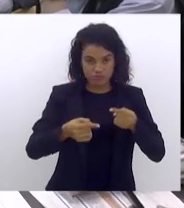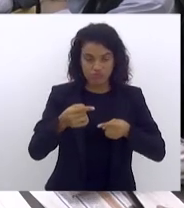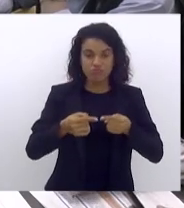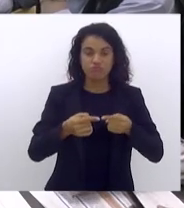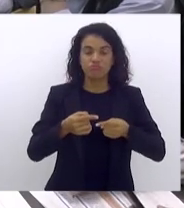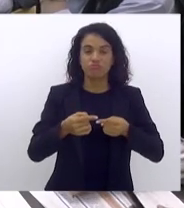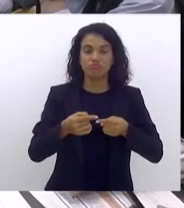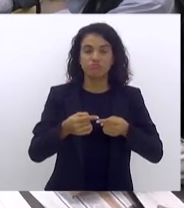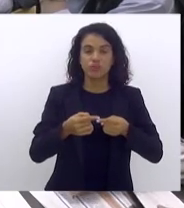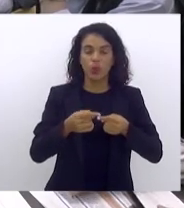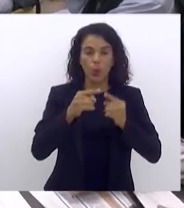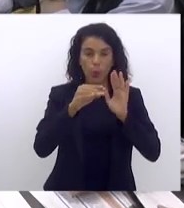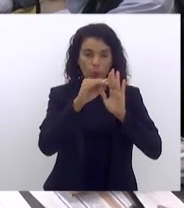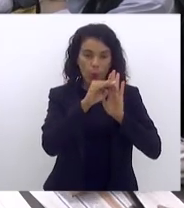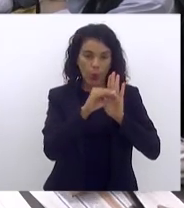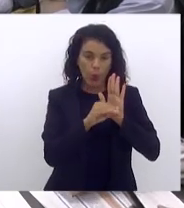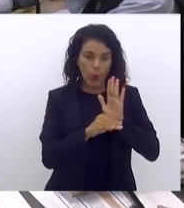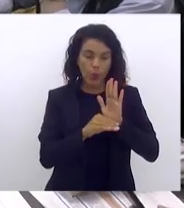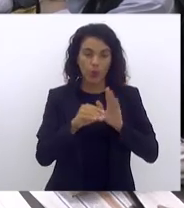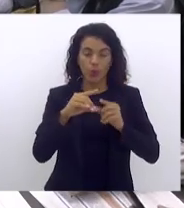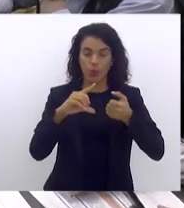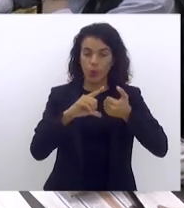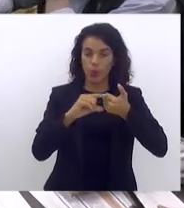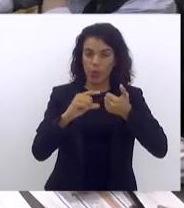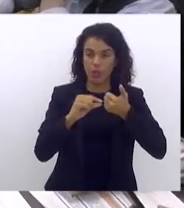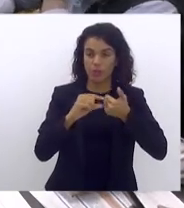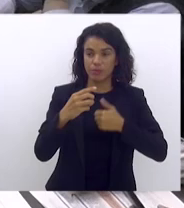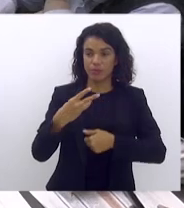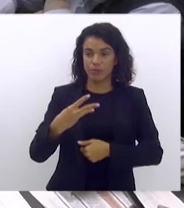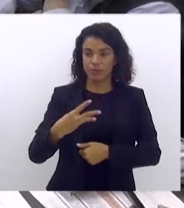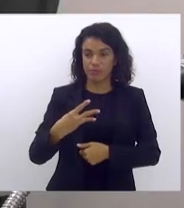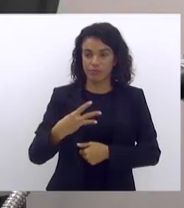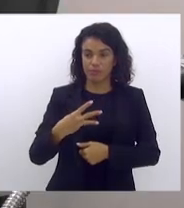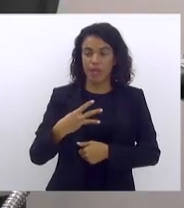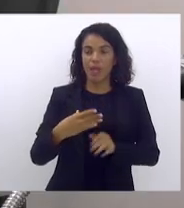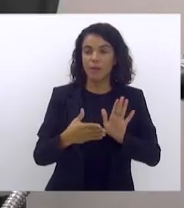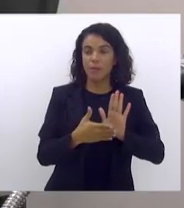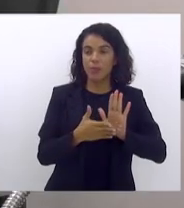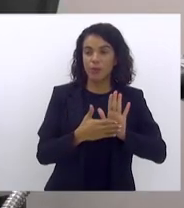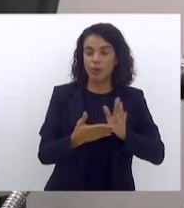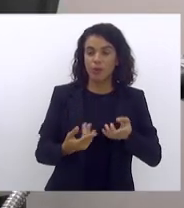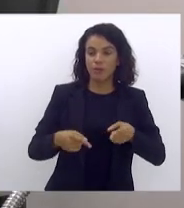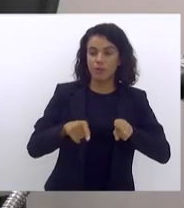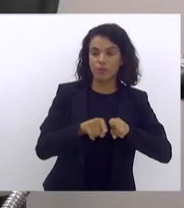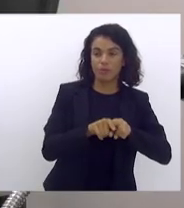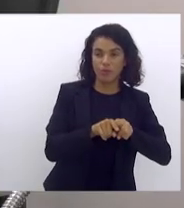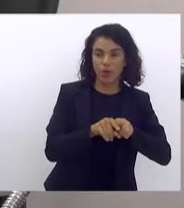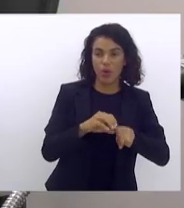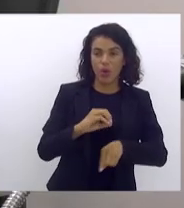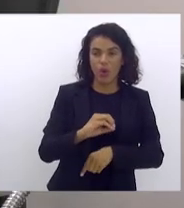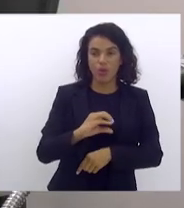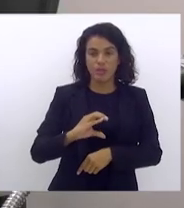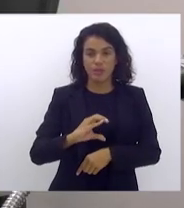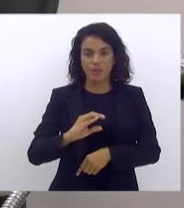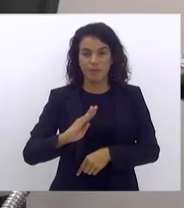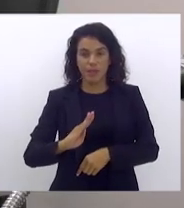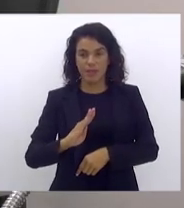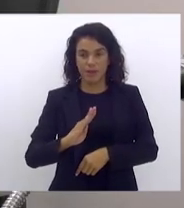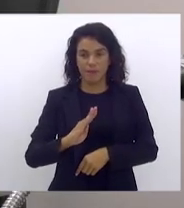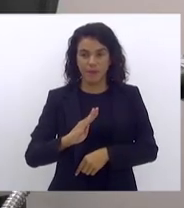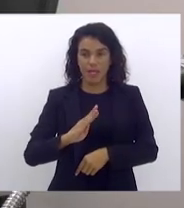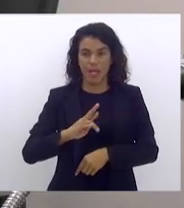matéria. Na verdade, no artigo 3º, ele propõe parceria com o OCB Sescop